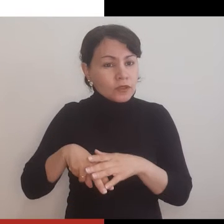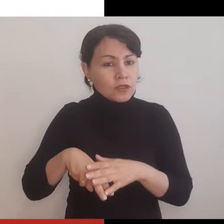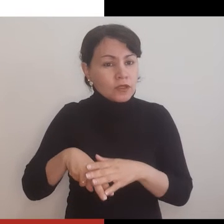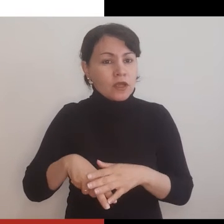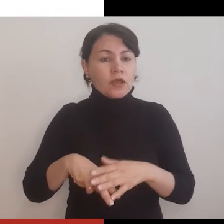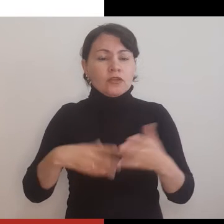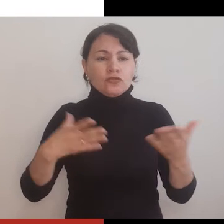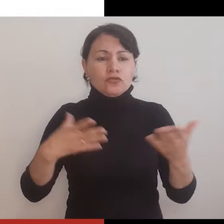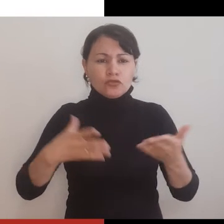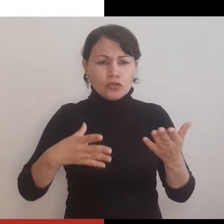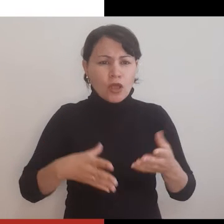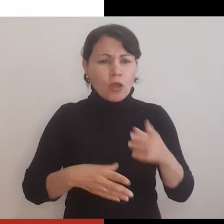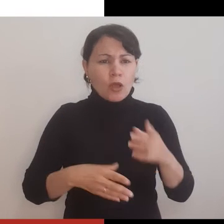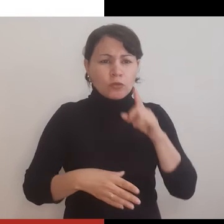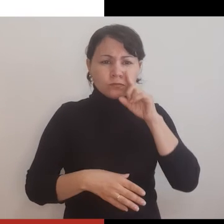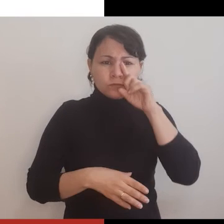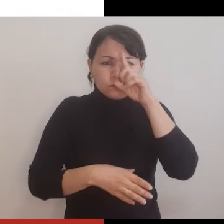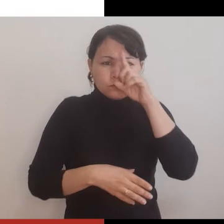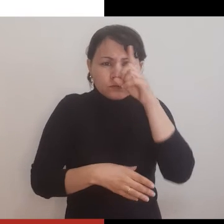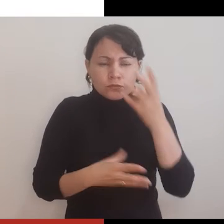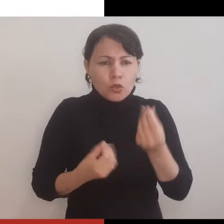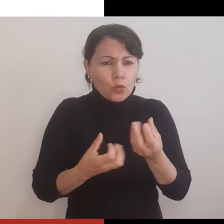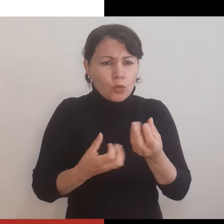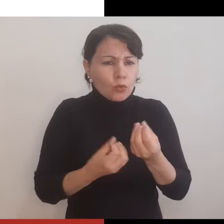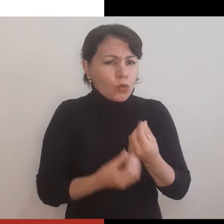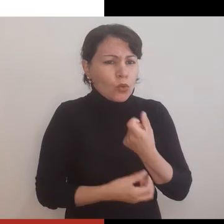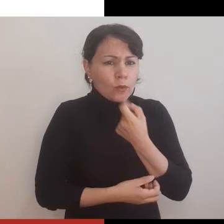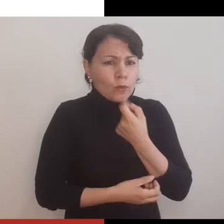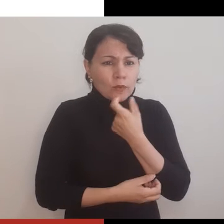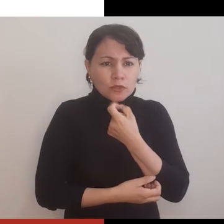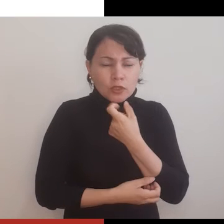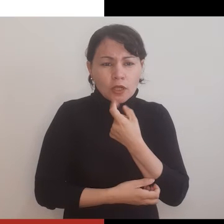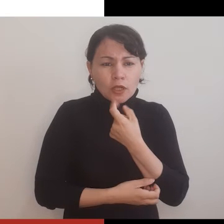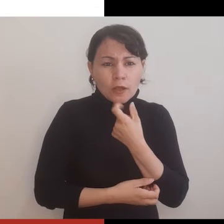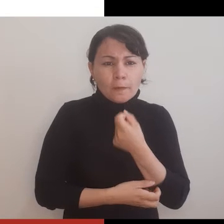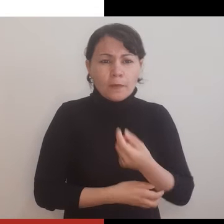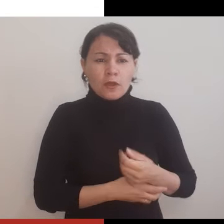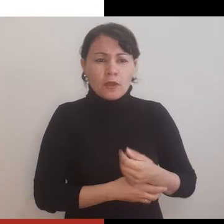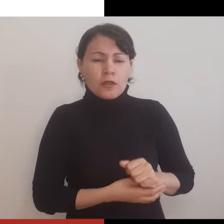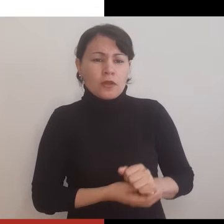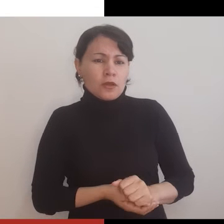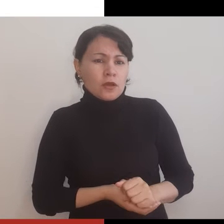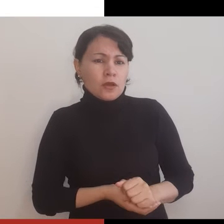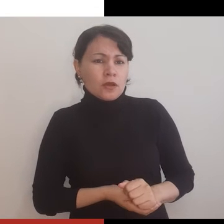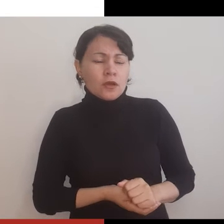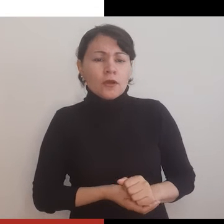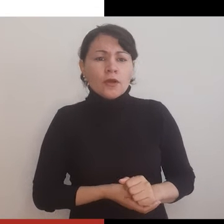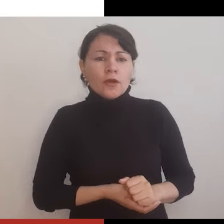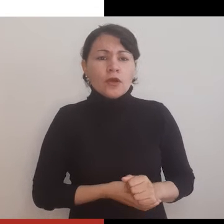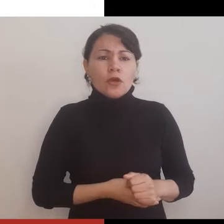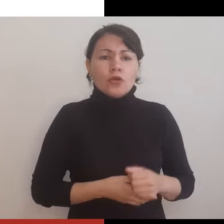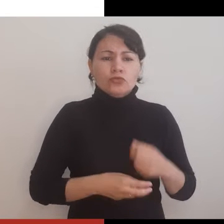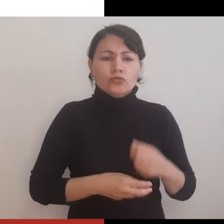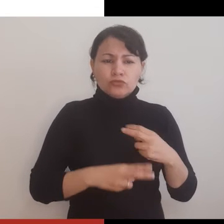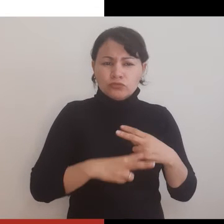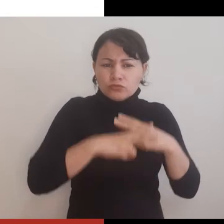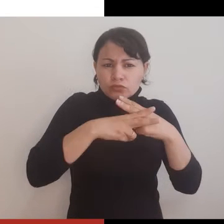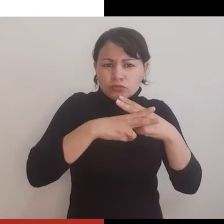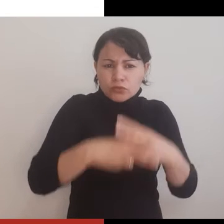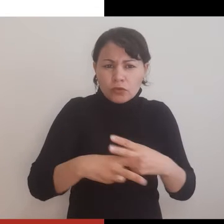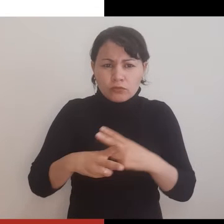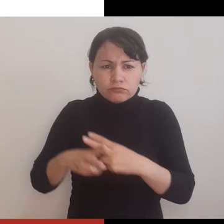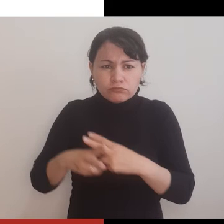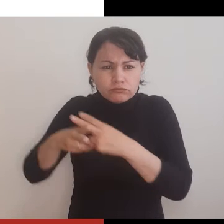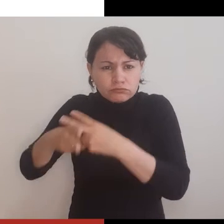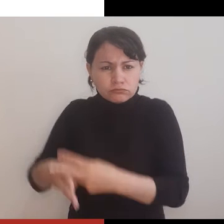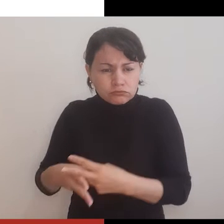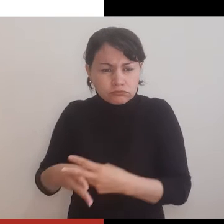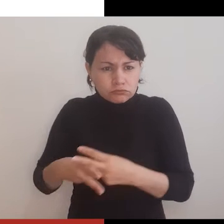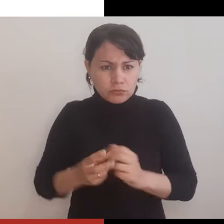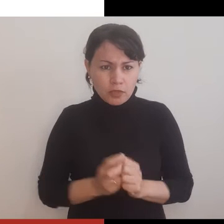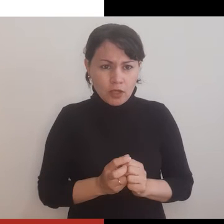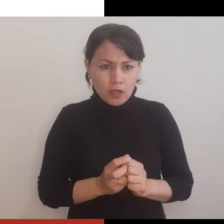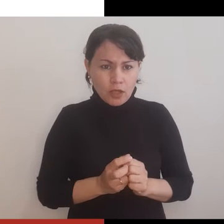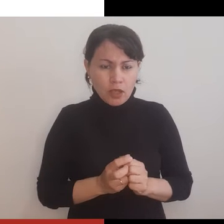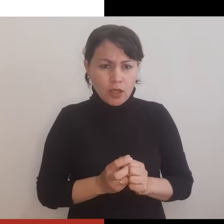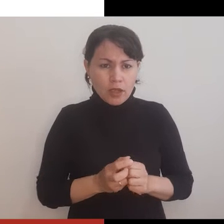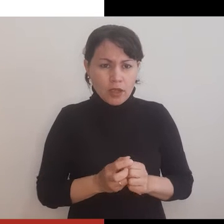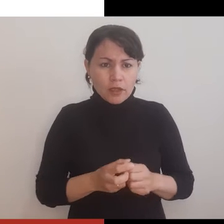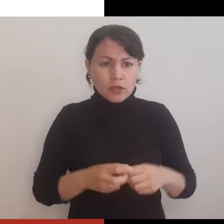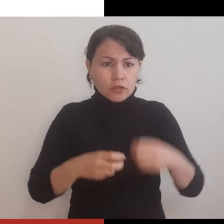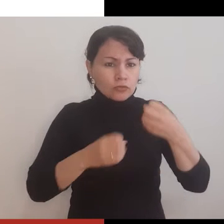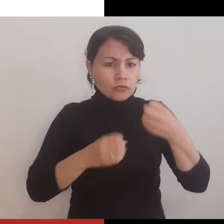crítico, né, com muitas medicações, bombas infusoras, monitores, alarmes, né, sons